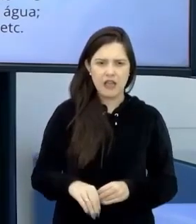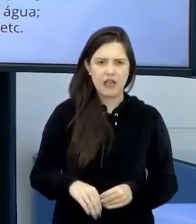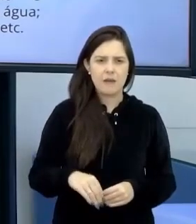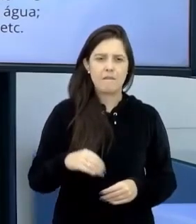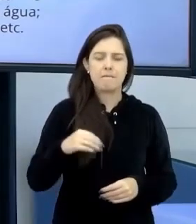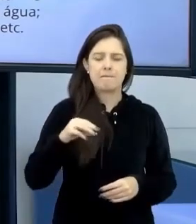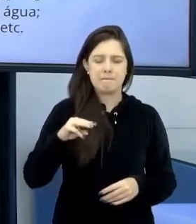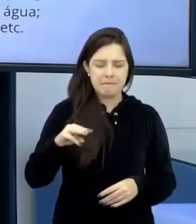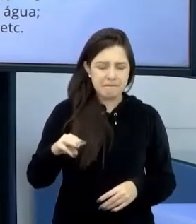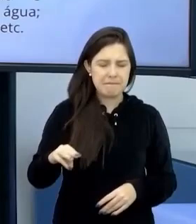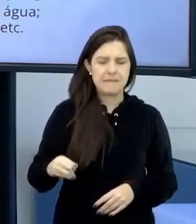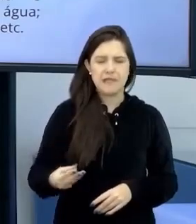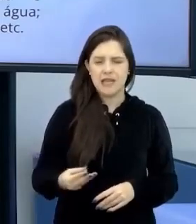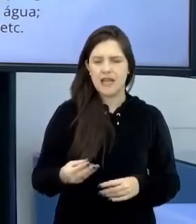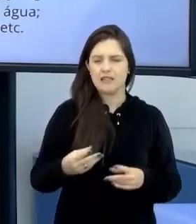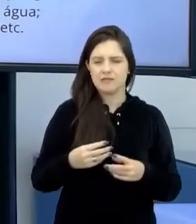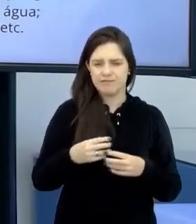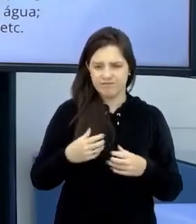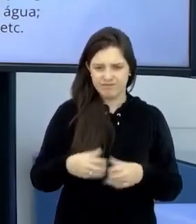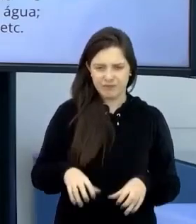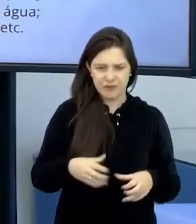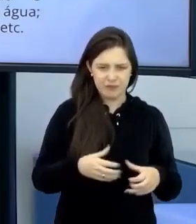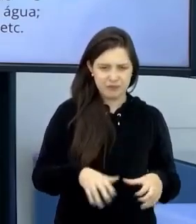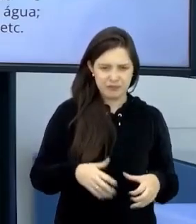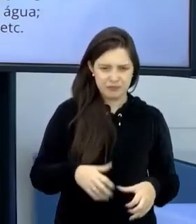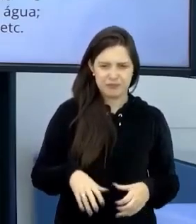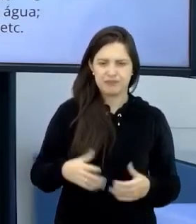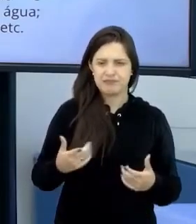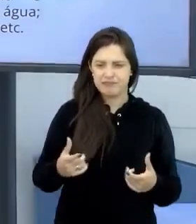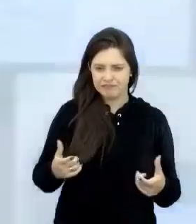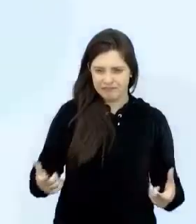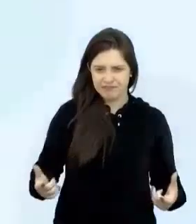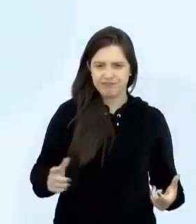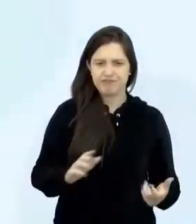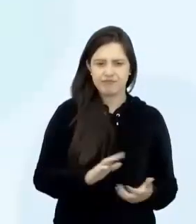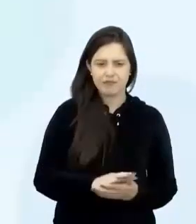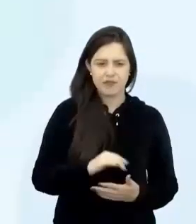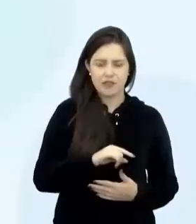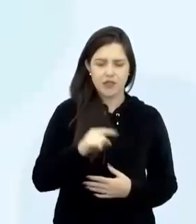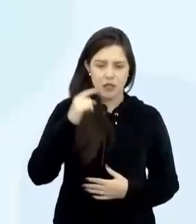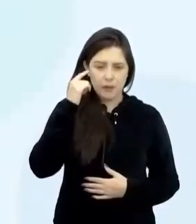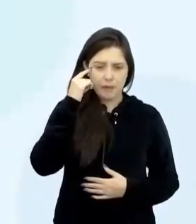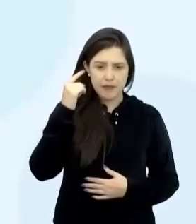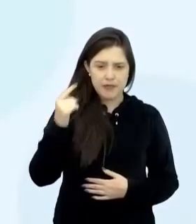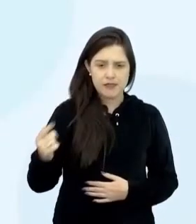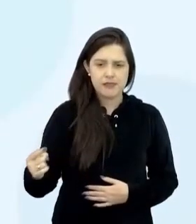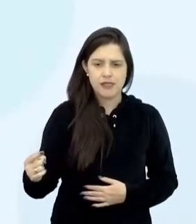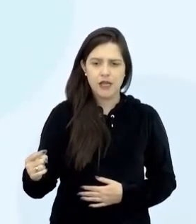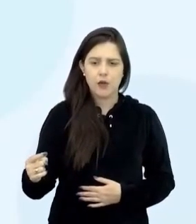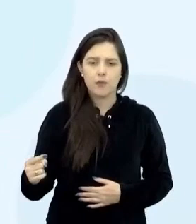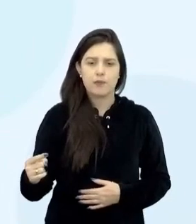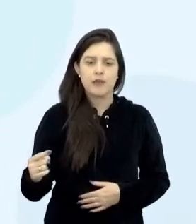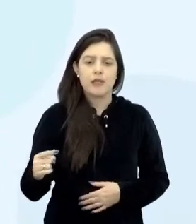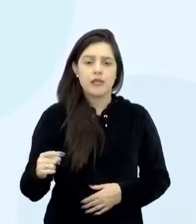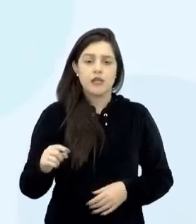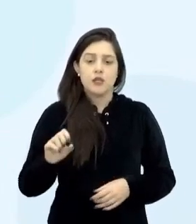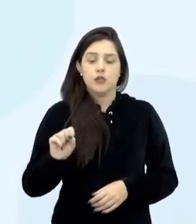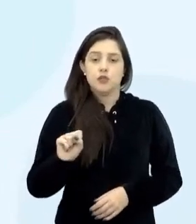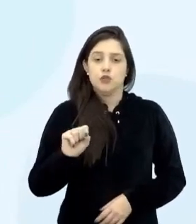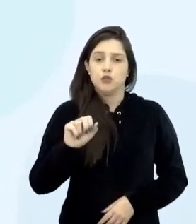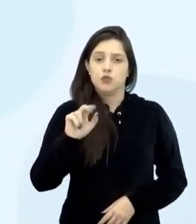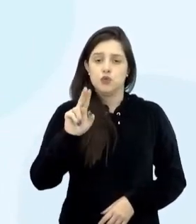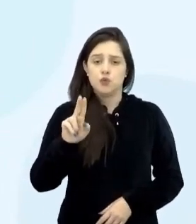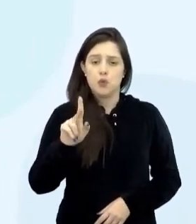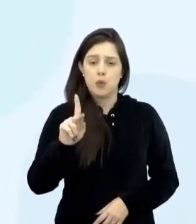milhares e milhares de litros de água. Tá certo? Muito bem. Tensão superficial nós vamos falar aqui, porque a tensão